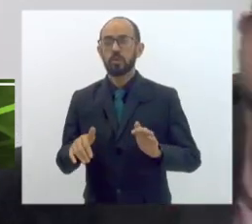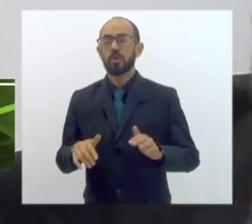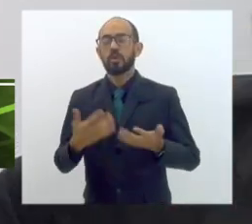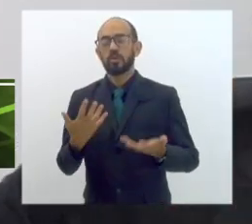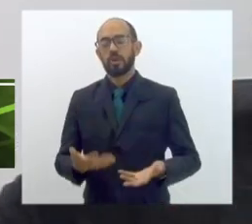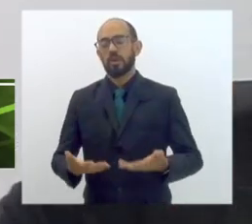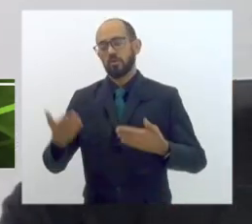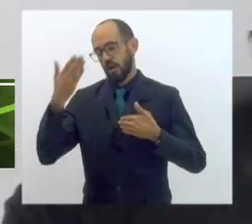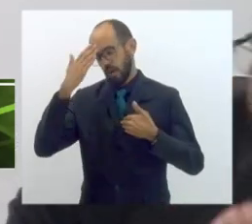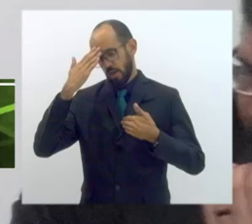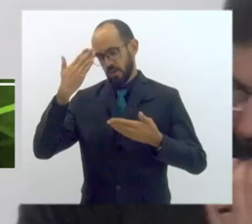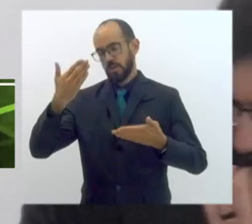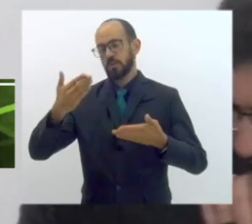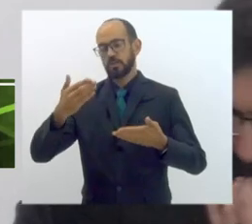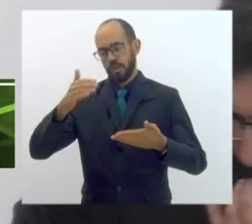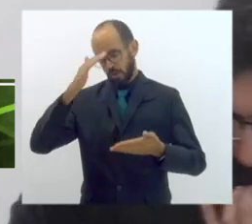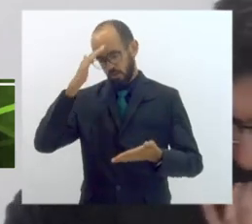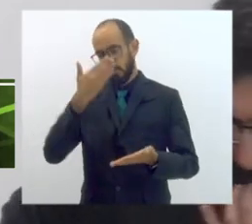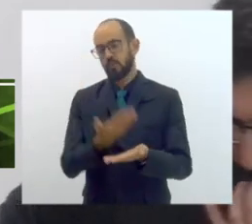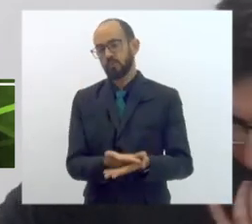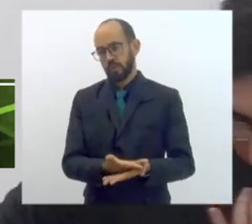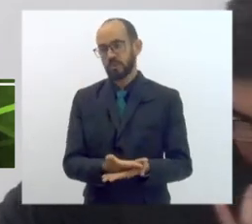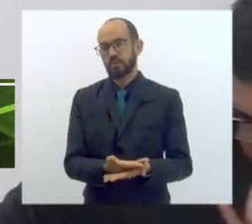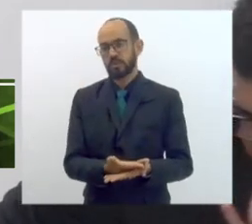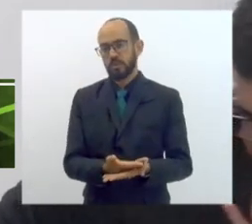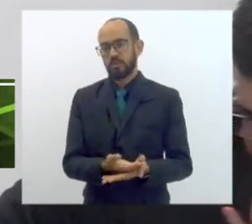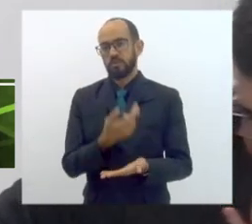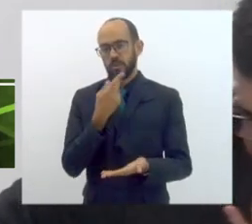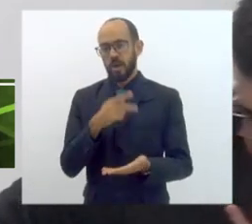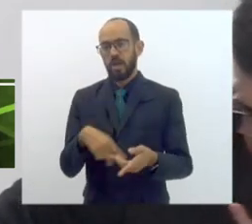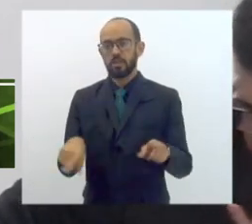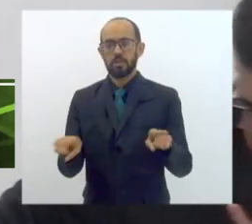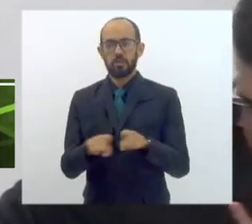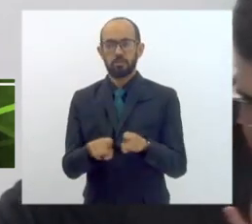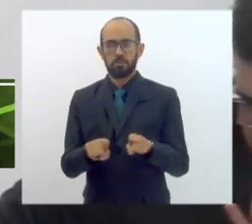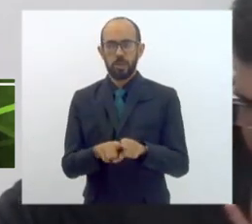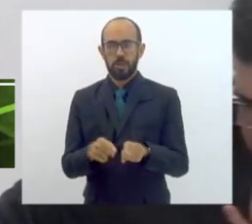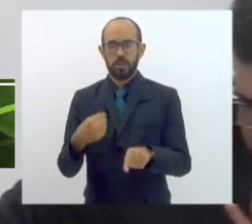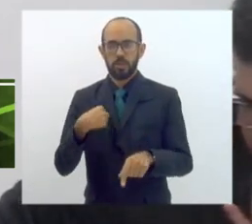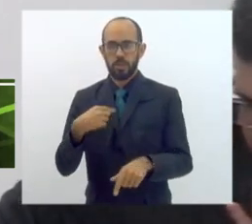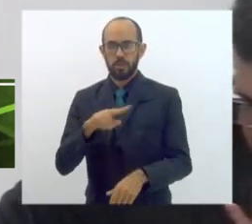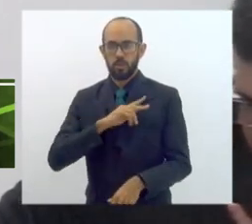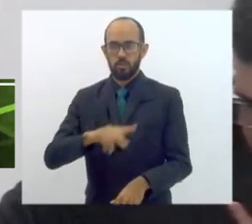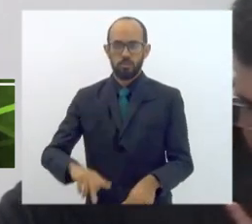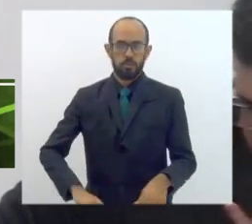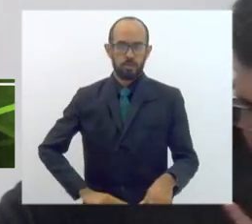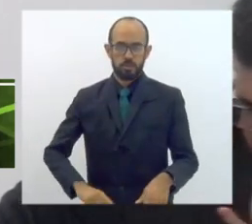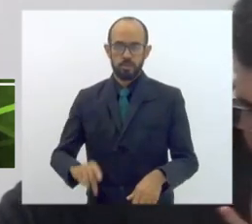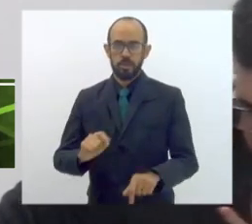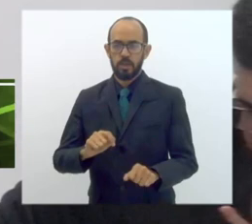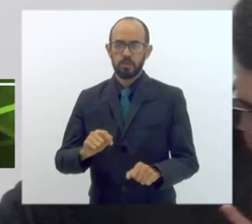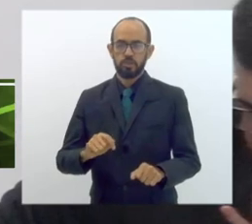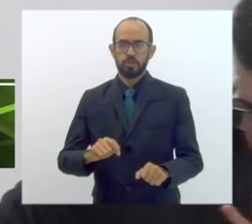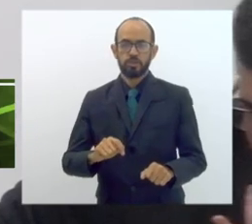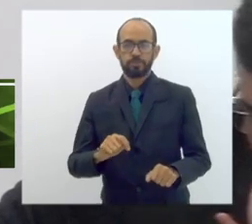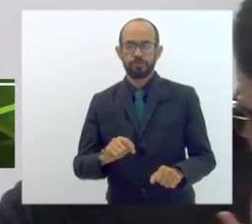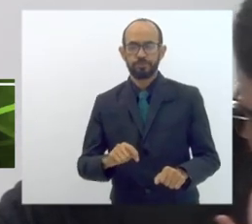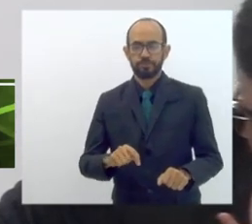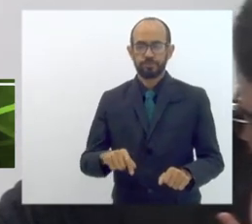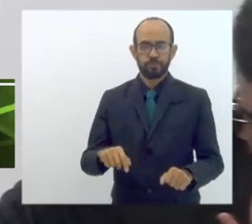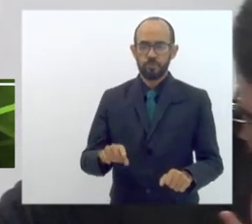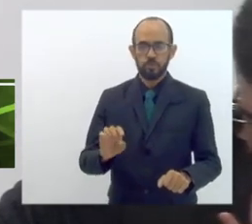muito agradecer a confiança, dizer que a gente, como presidente da frente, é simplesmente um